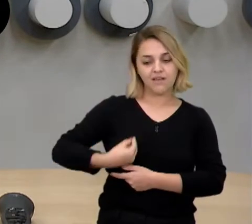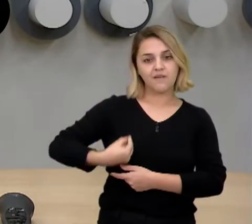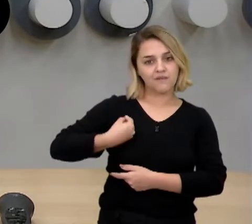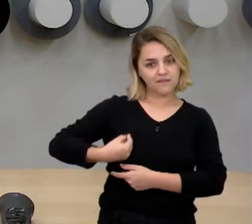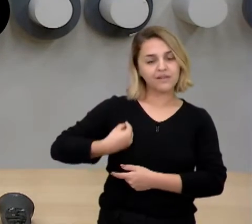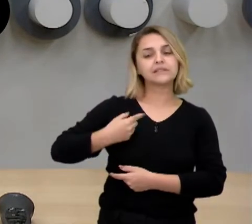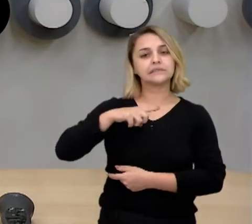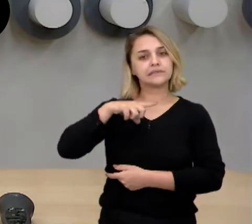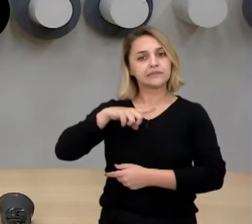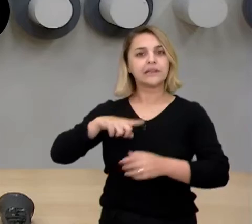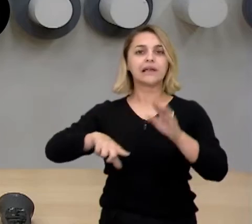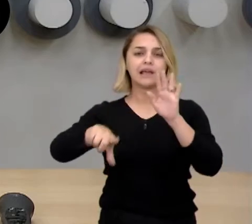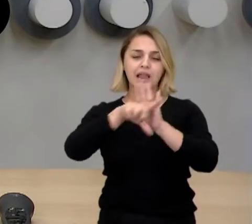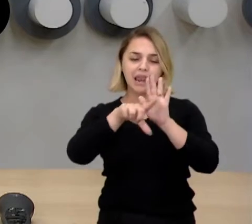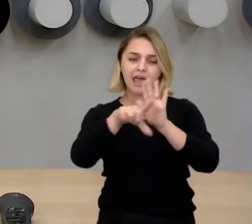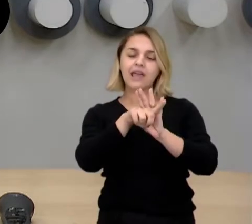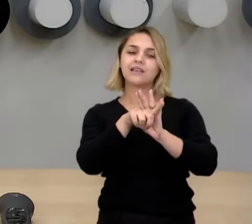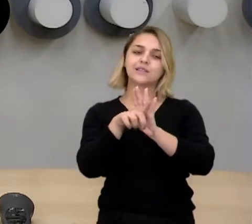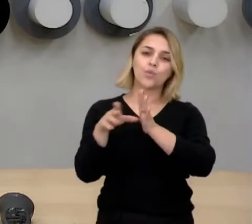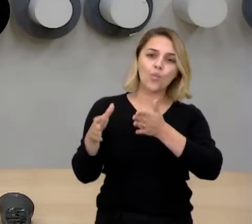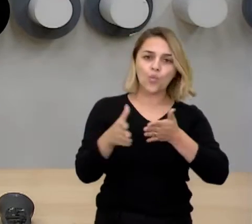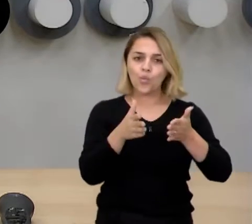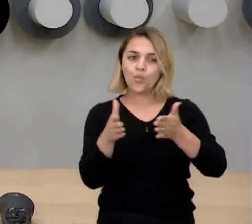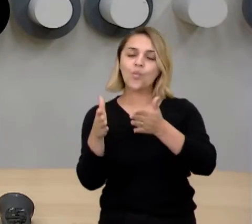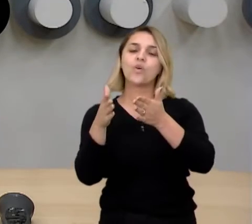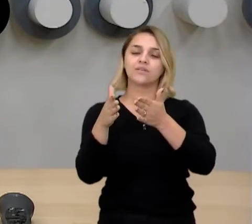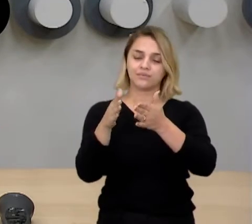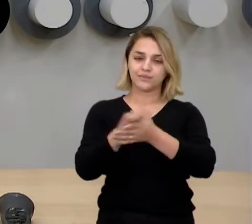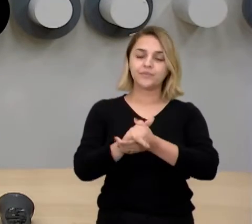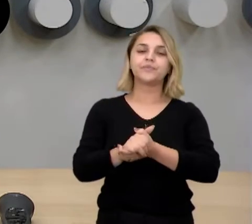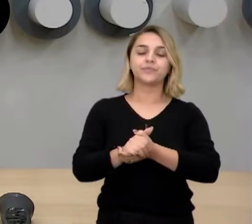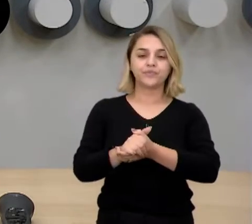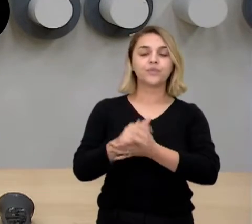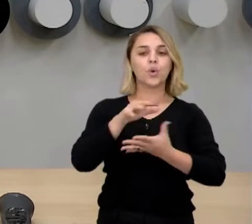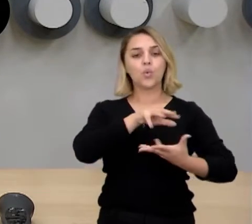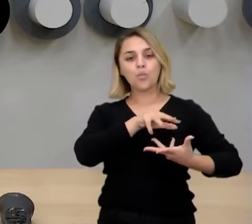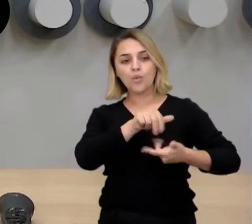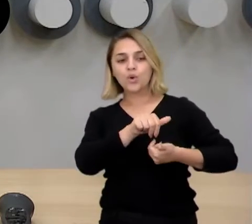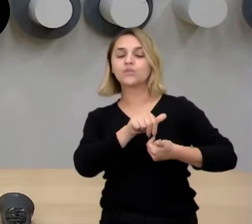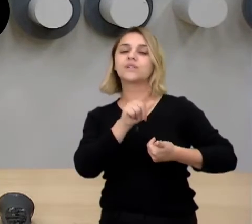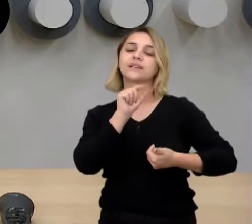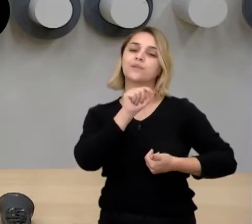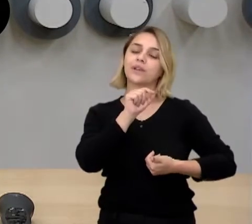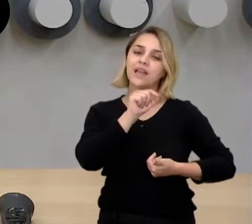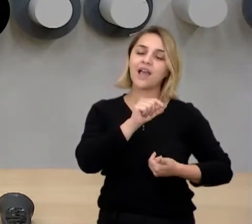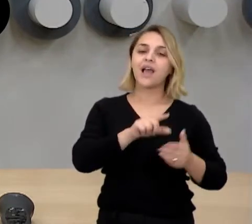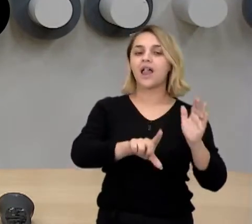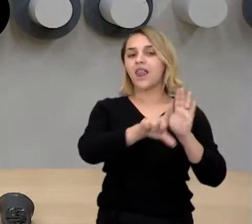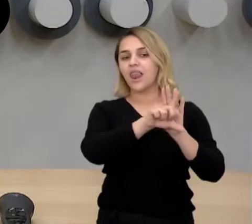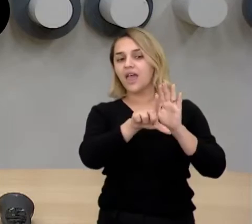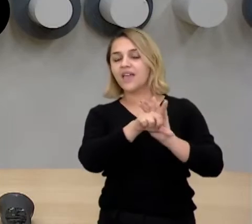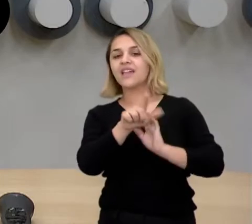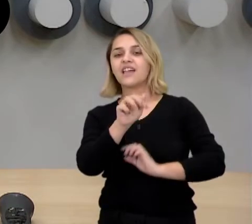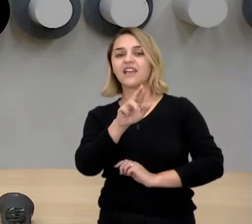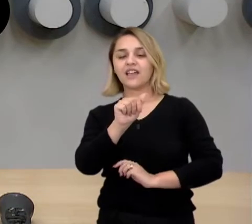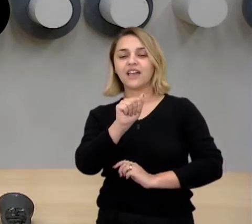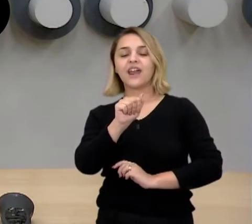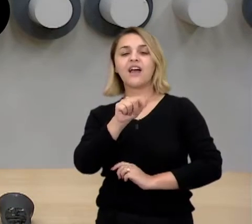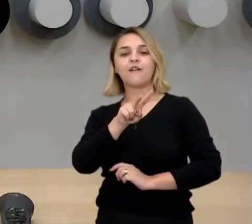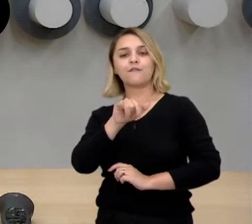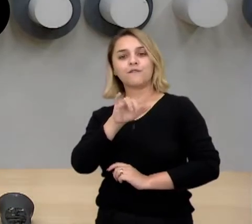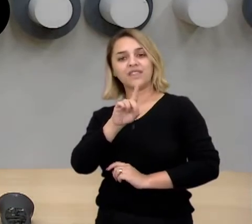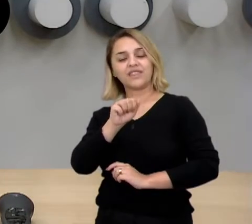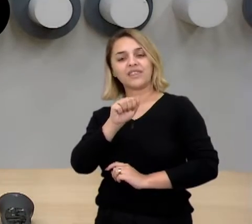leis, né, que regem, né, o mundo físico. A lei da gravidade, a lei de sei lá o quê, né? Mas